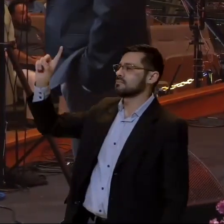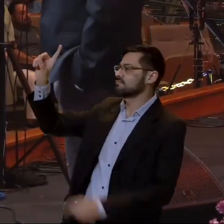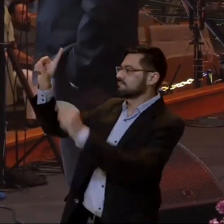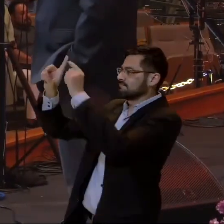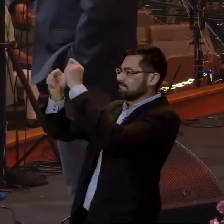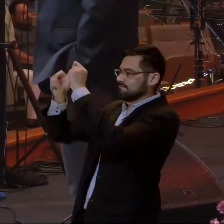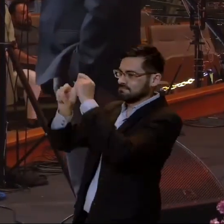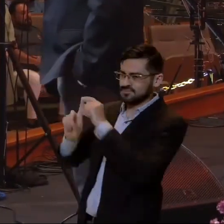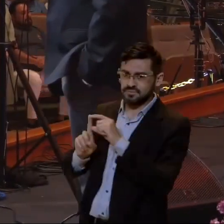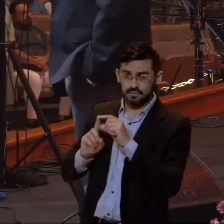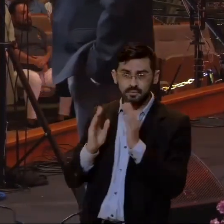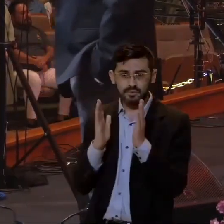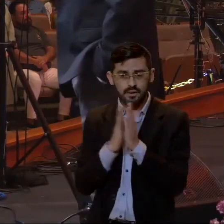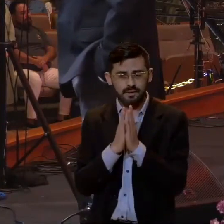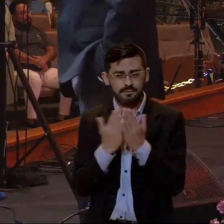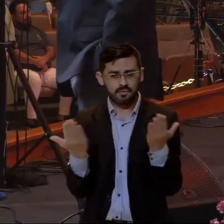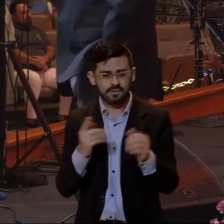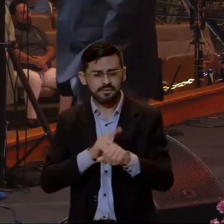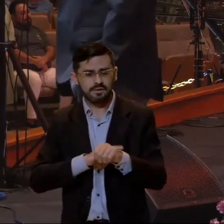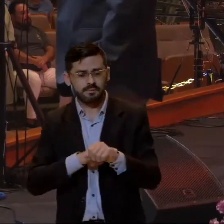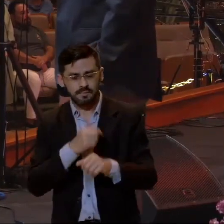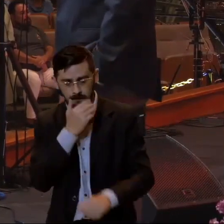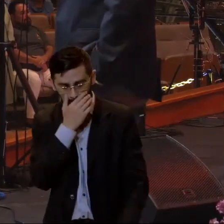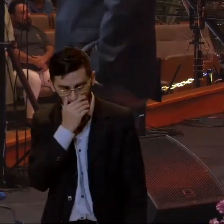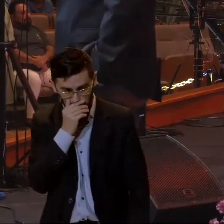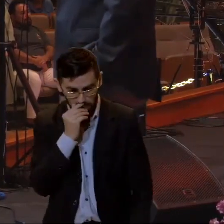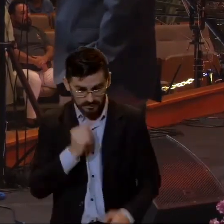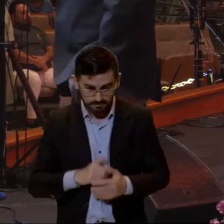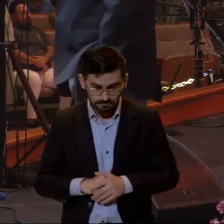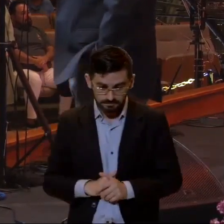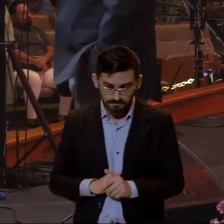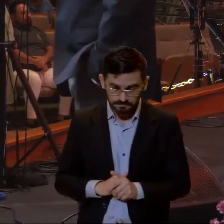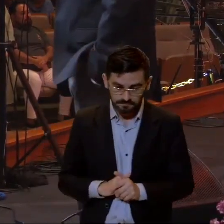palavra. Vamos orar? Feche seus olhos agora nesse lugar.